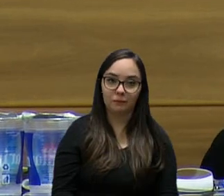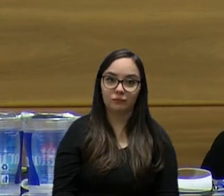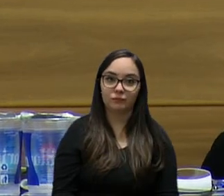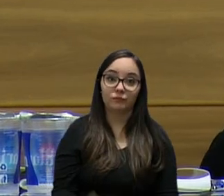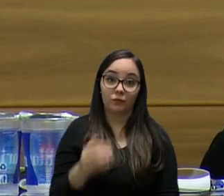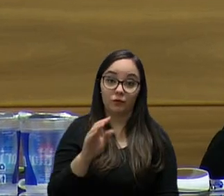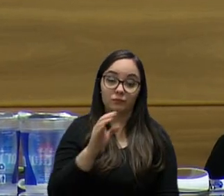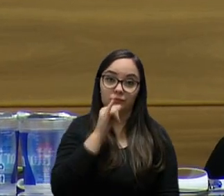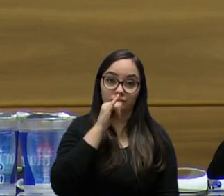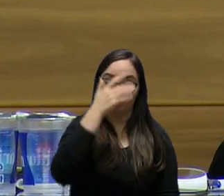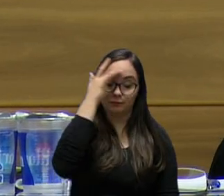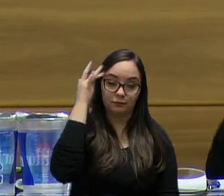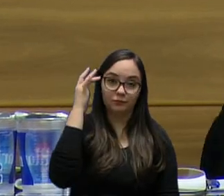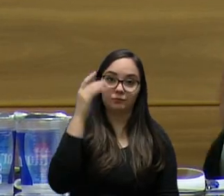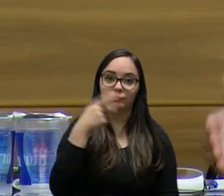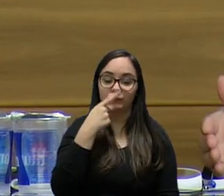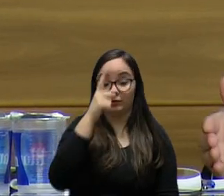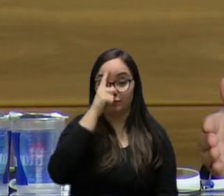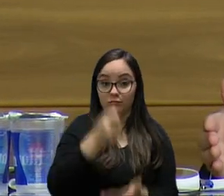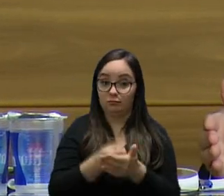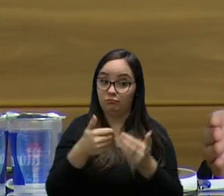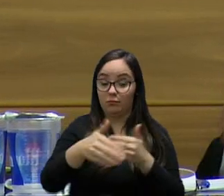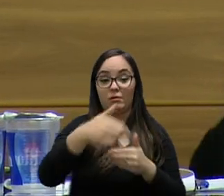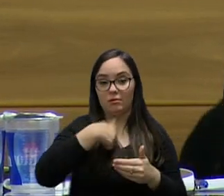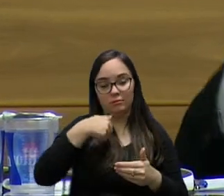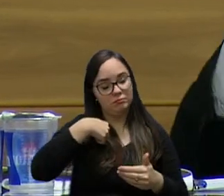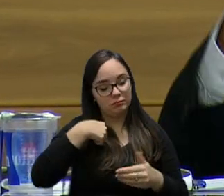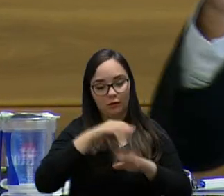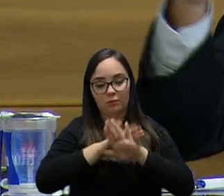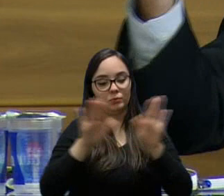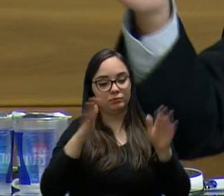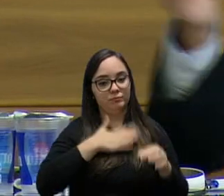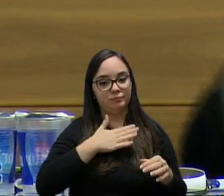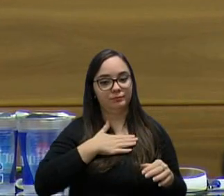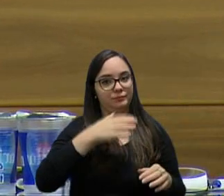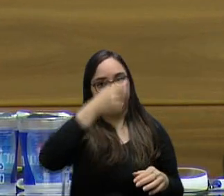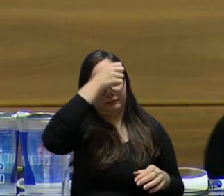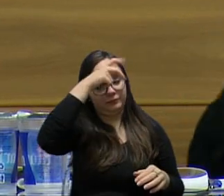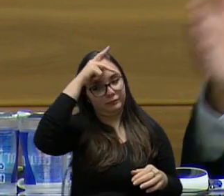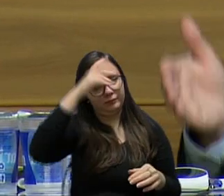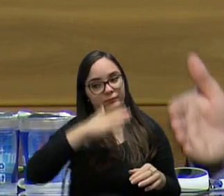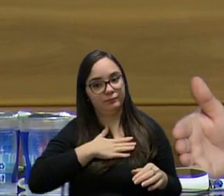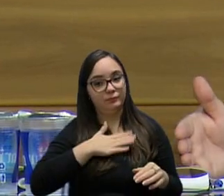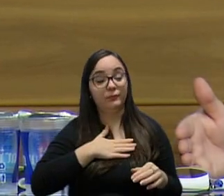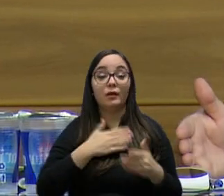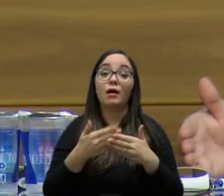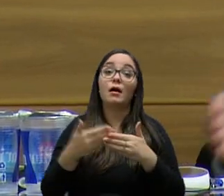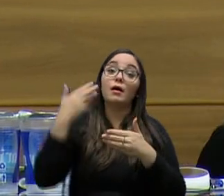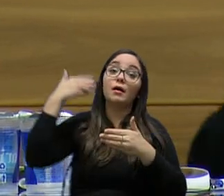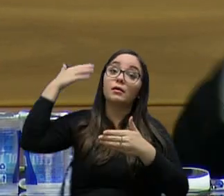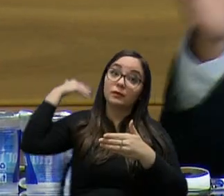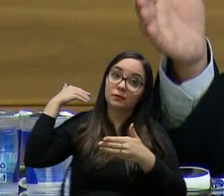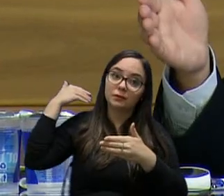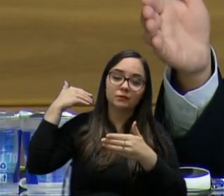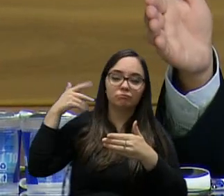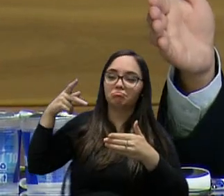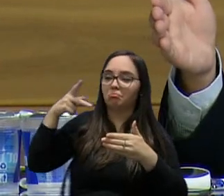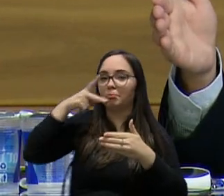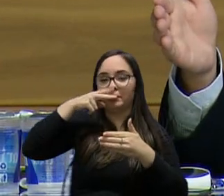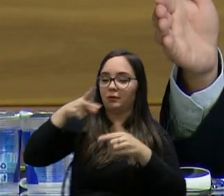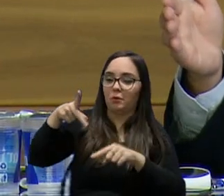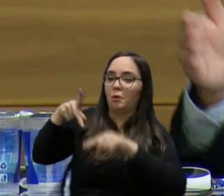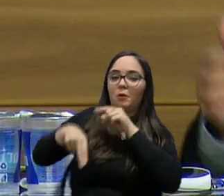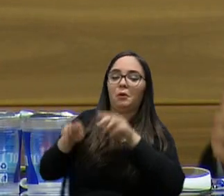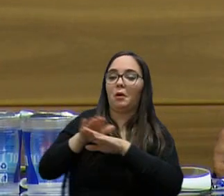daqui para frente eu que resolvo o que acontece é toda aquela política pública que já vinha sendo aplicado ou então ele